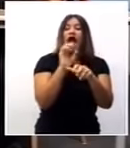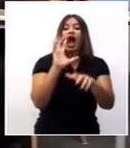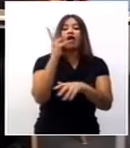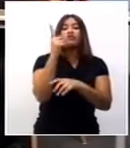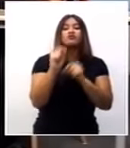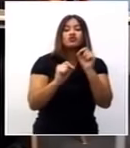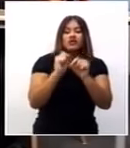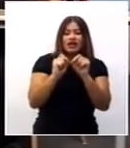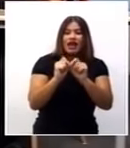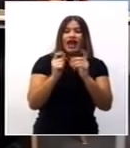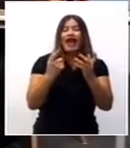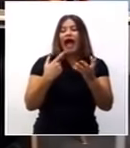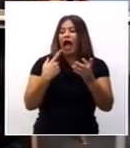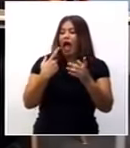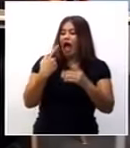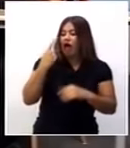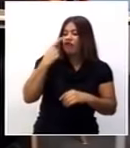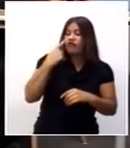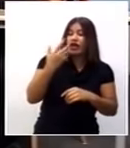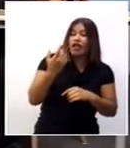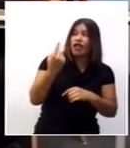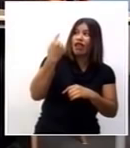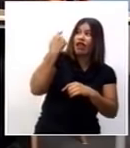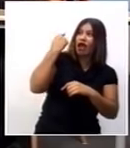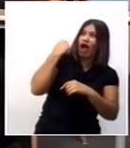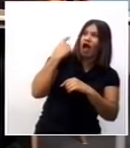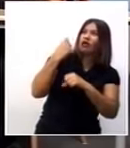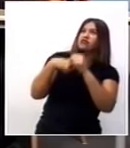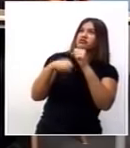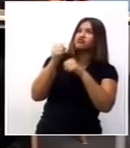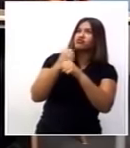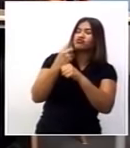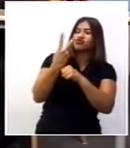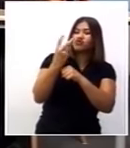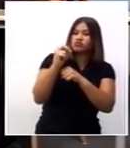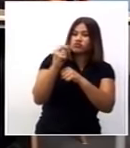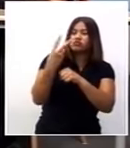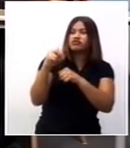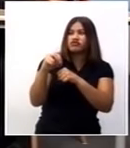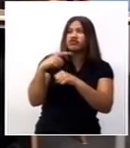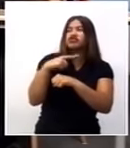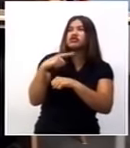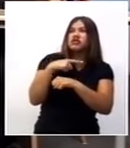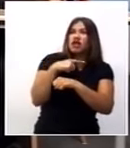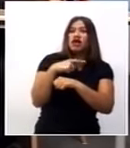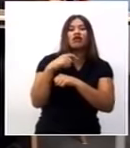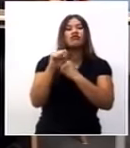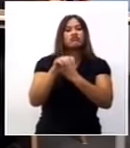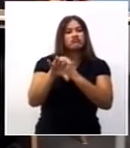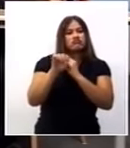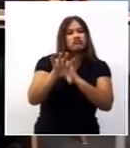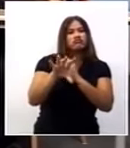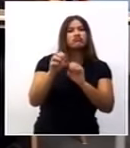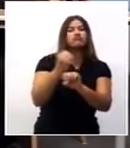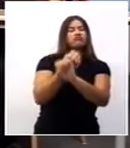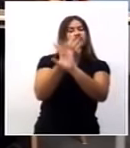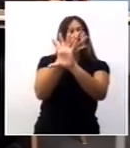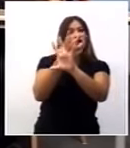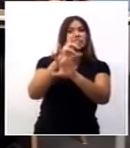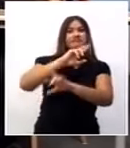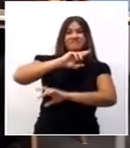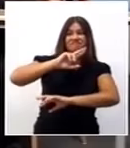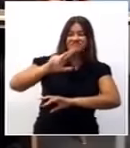né? Sim. Principalmente na educação. Sim. Nós estamos começando uma inovação na educação